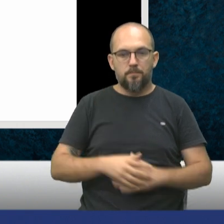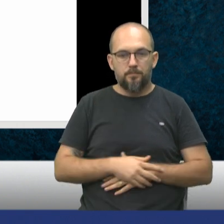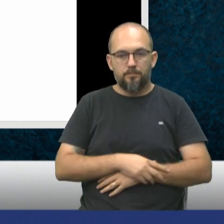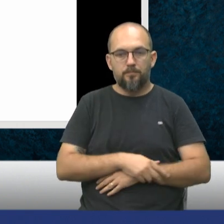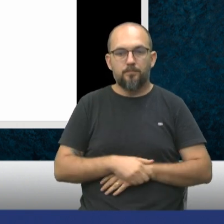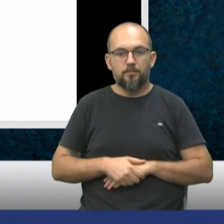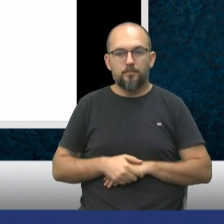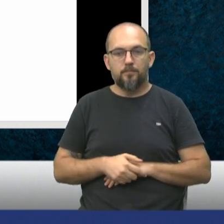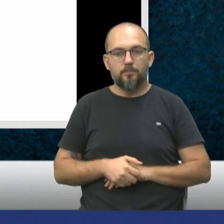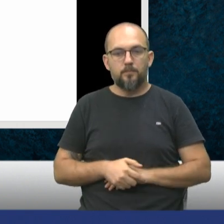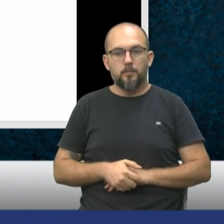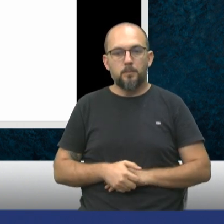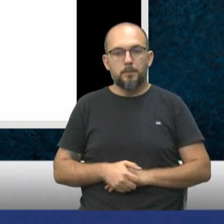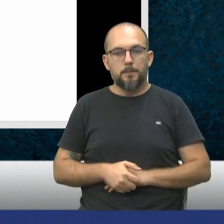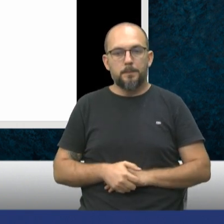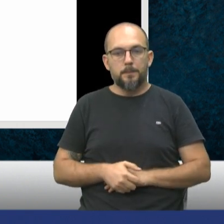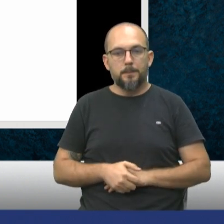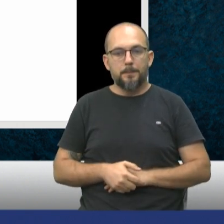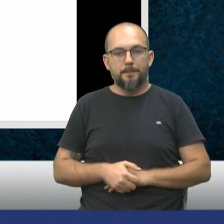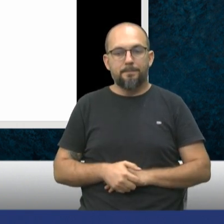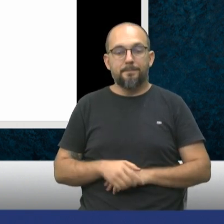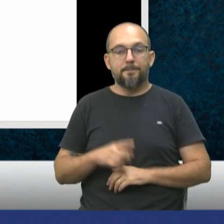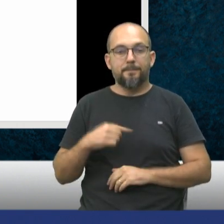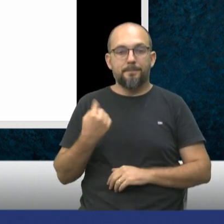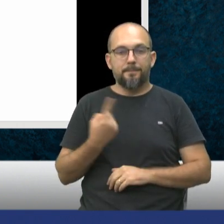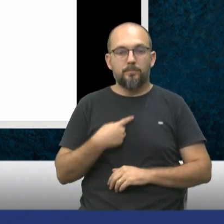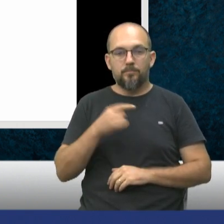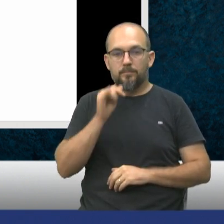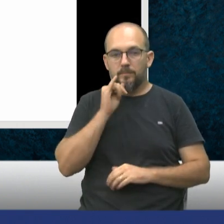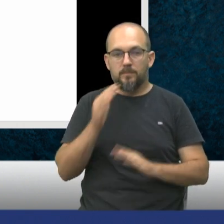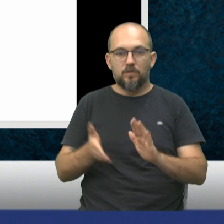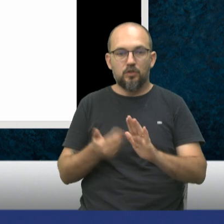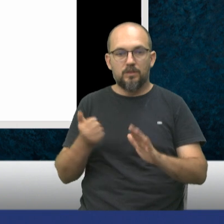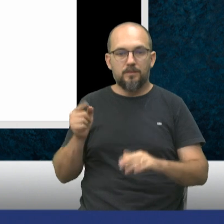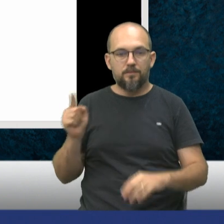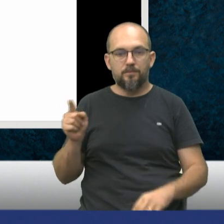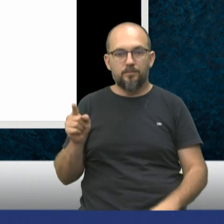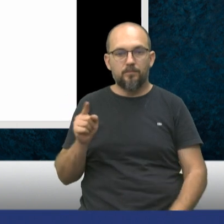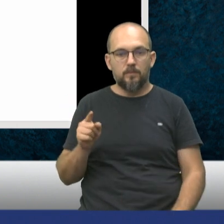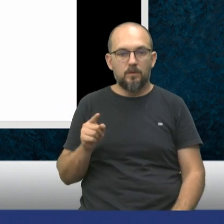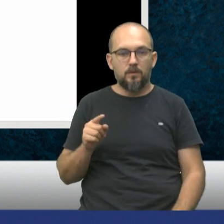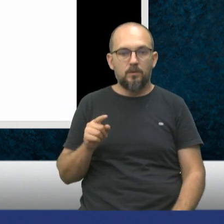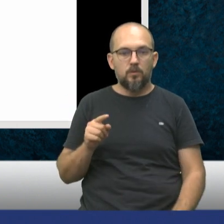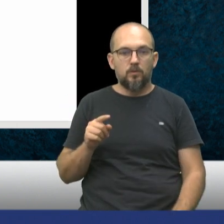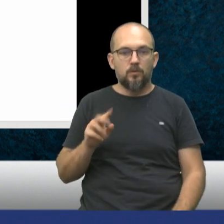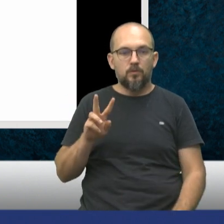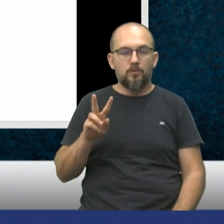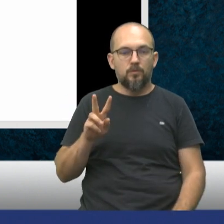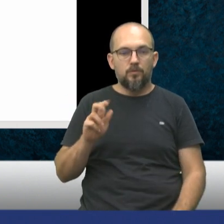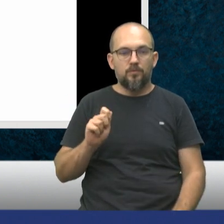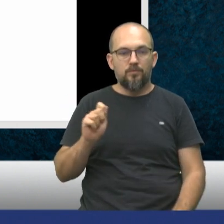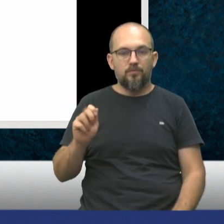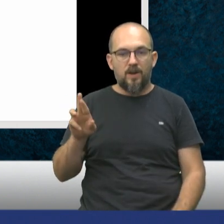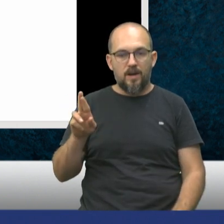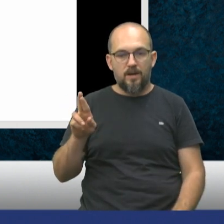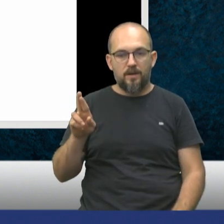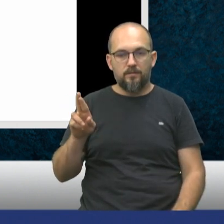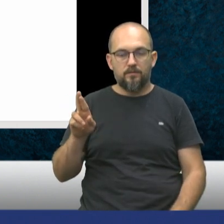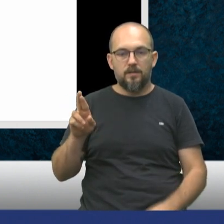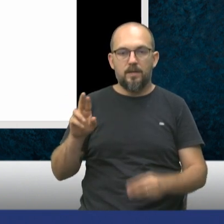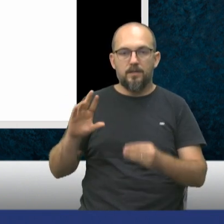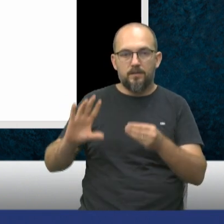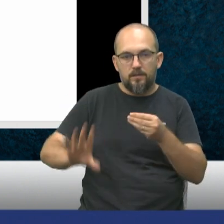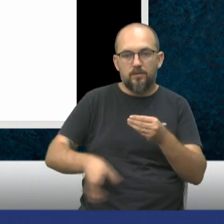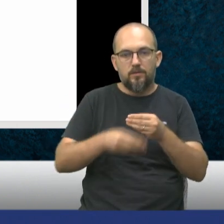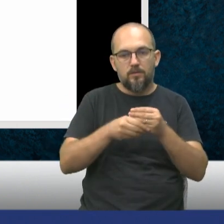Quando a gente tira o VA, que é uma complementação da União para o Fundeb, a